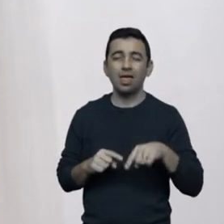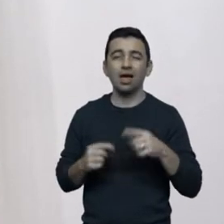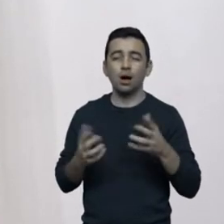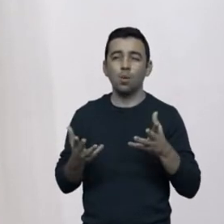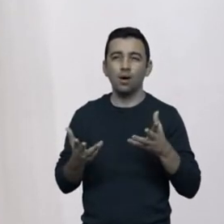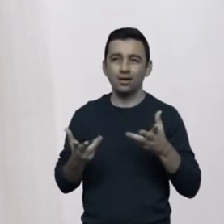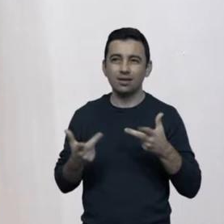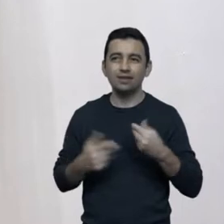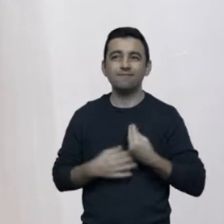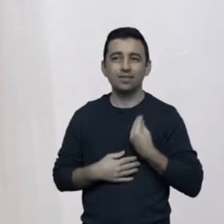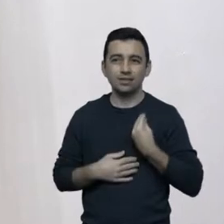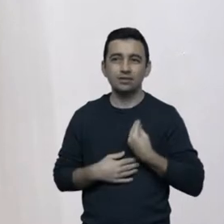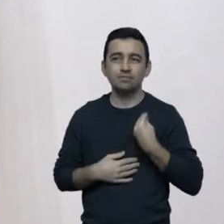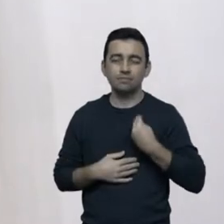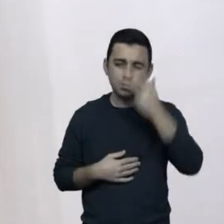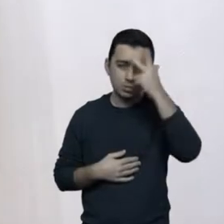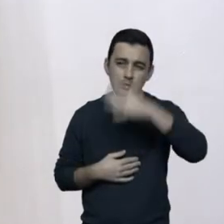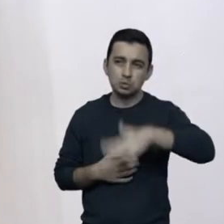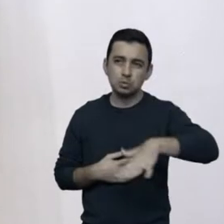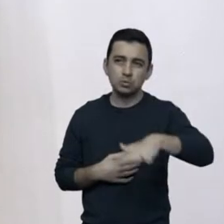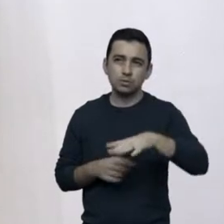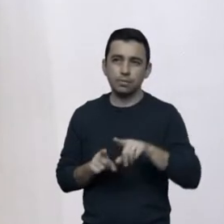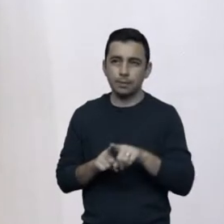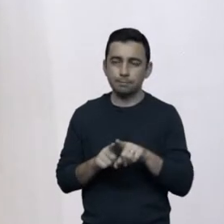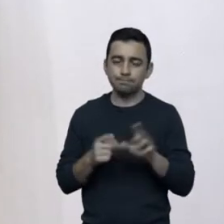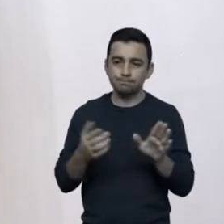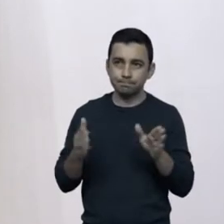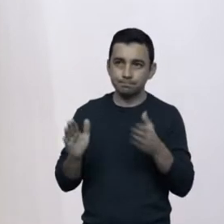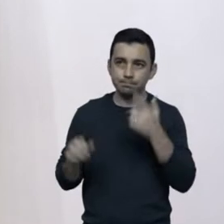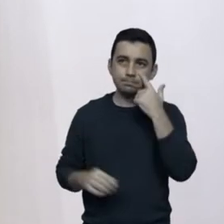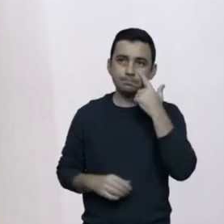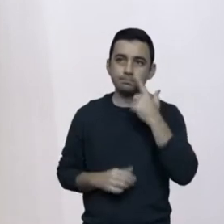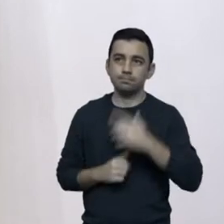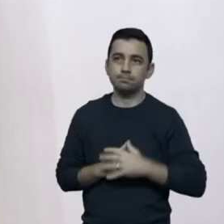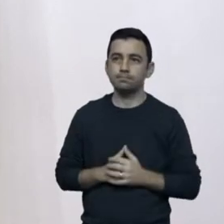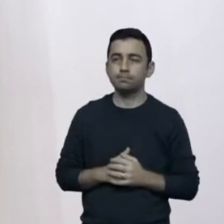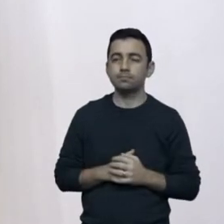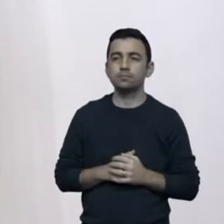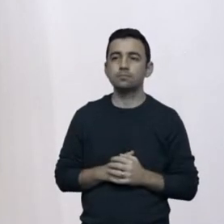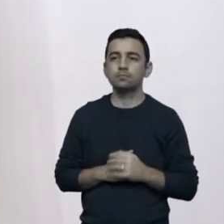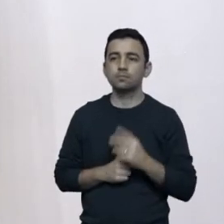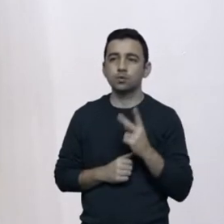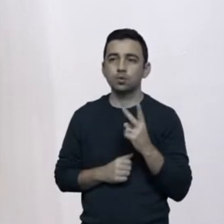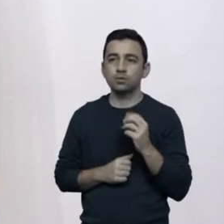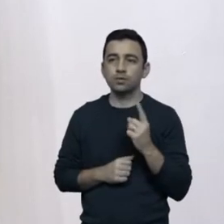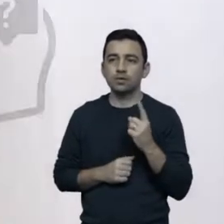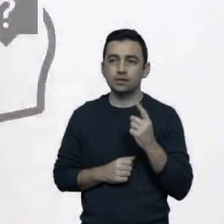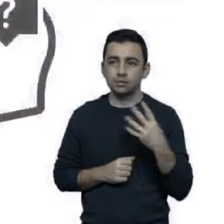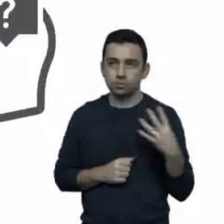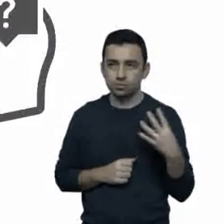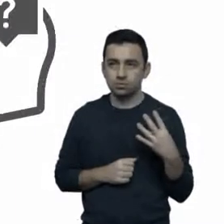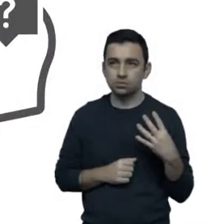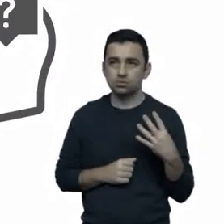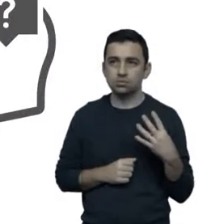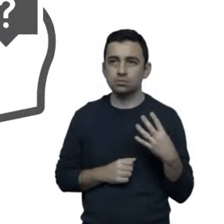dessas pessoas. Gostaria de passar adiante. Em 2014, o Ministério da